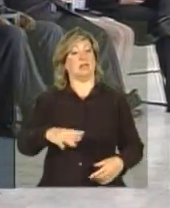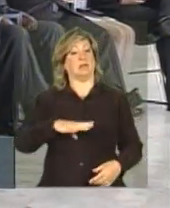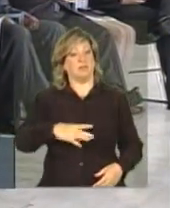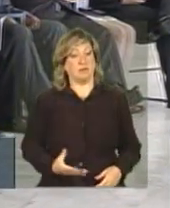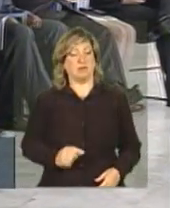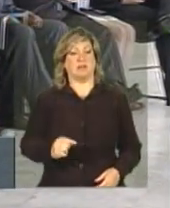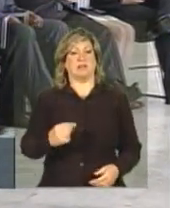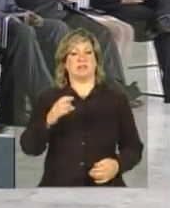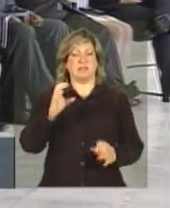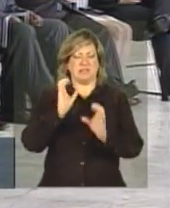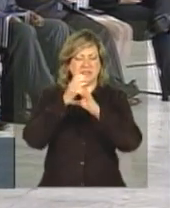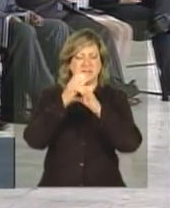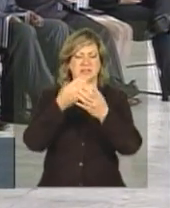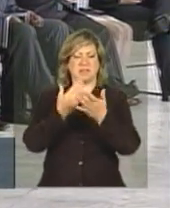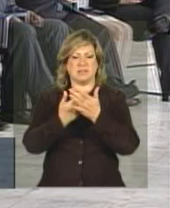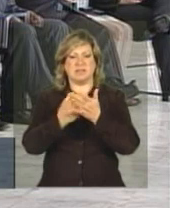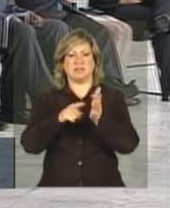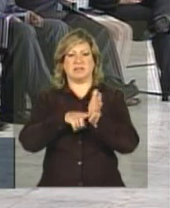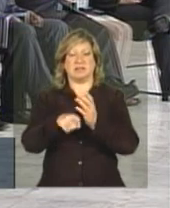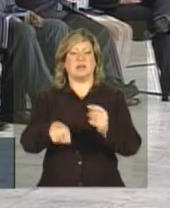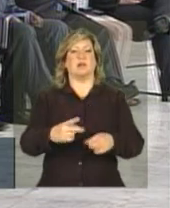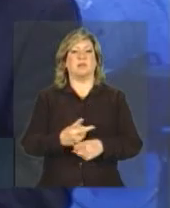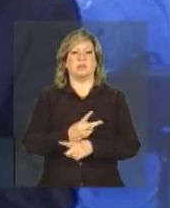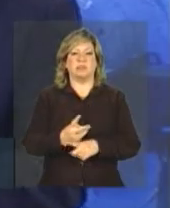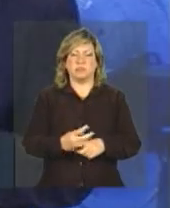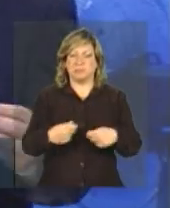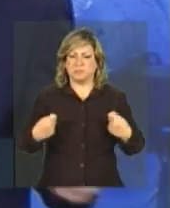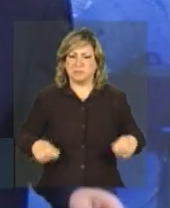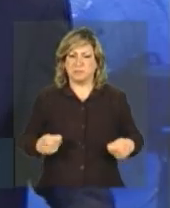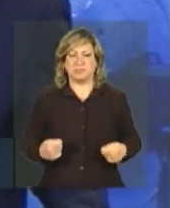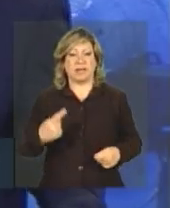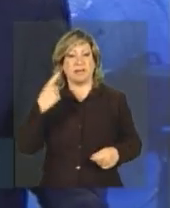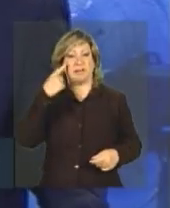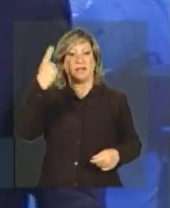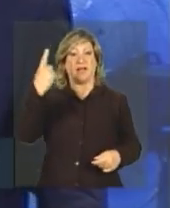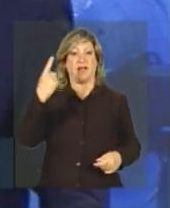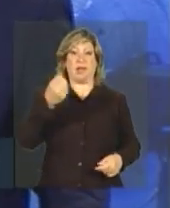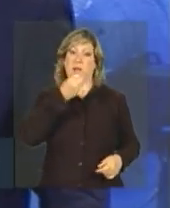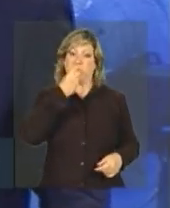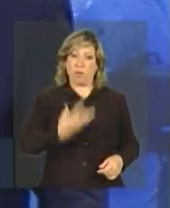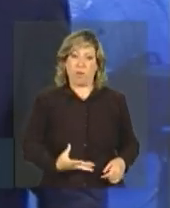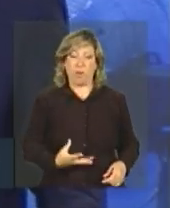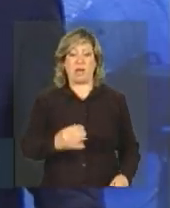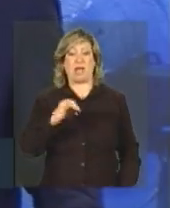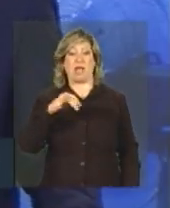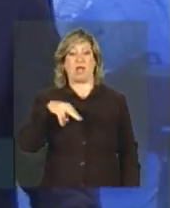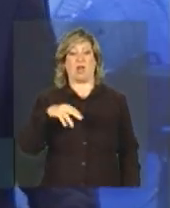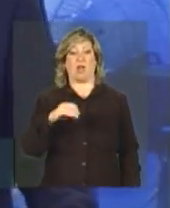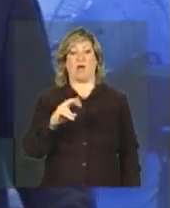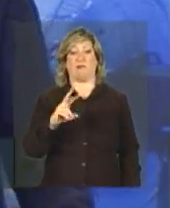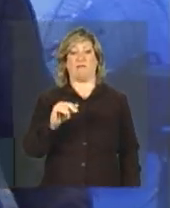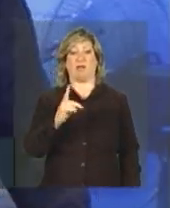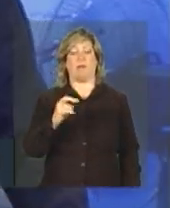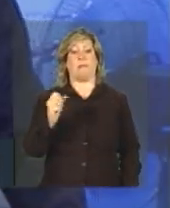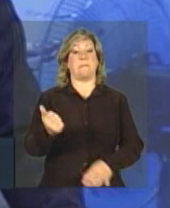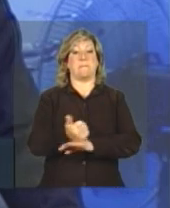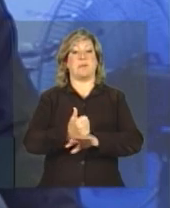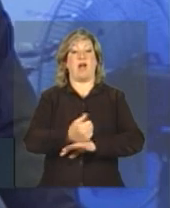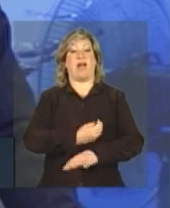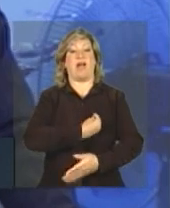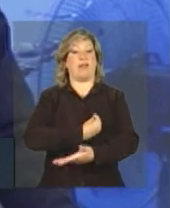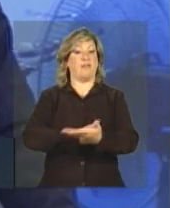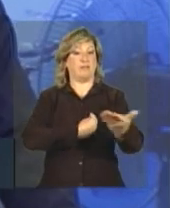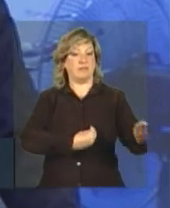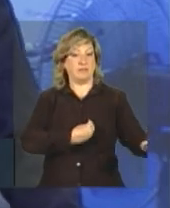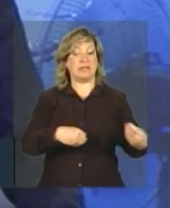ter que se debruçar para buscar, como eles fizeram, soluções criativas, inovadoras, para melhorar a qualidade de vida, para